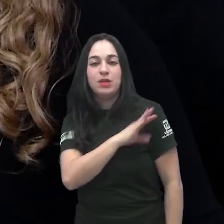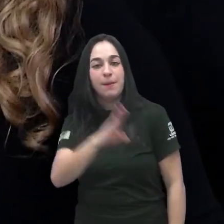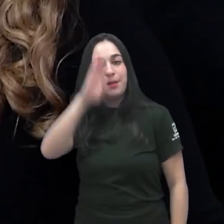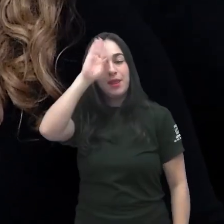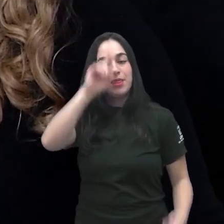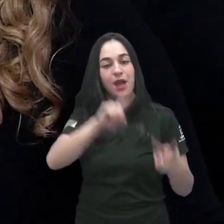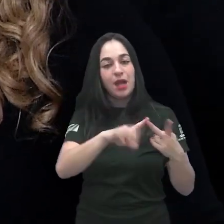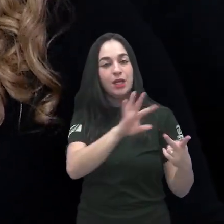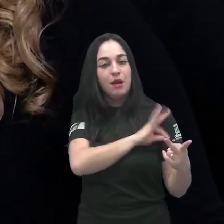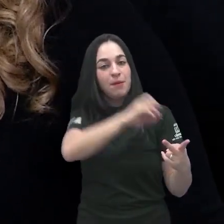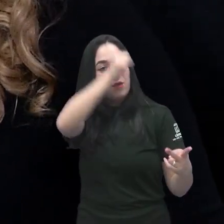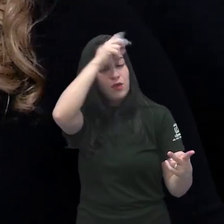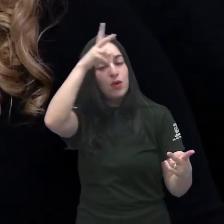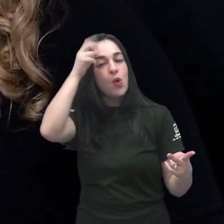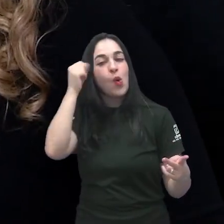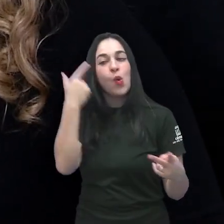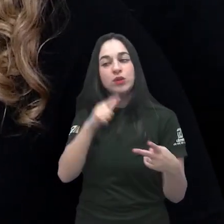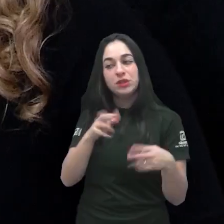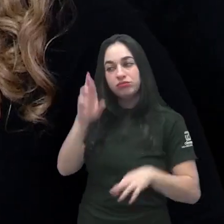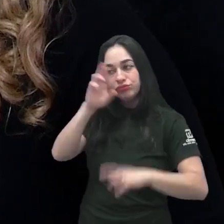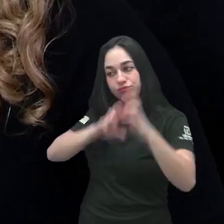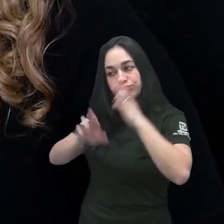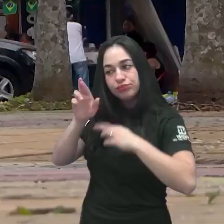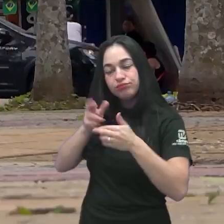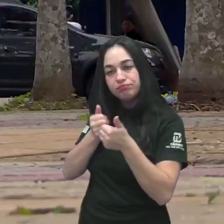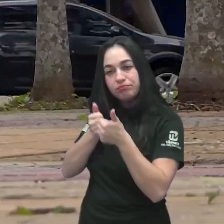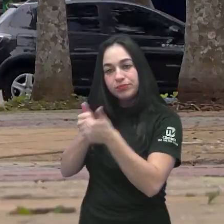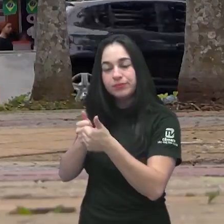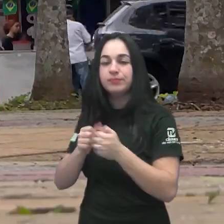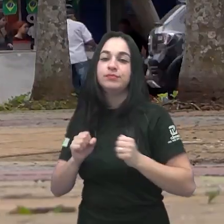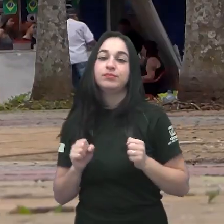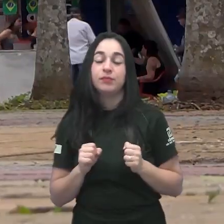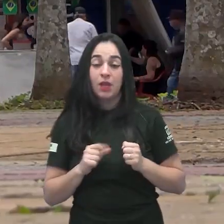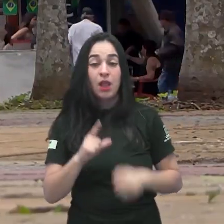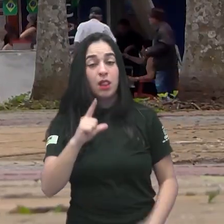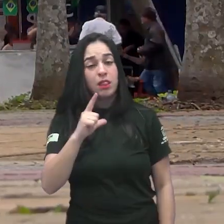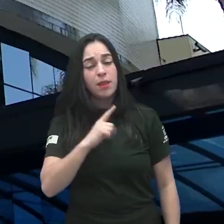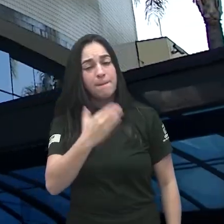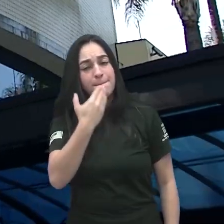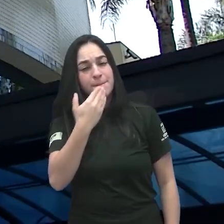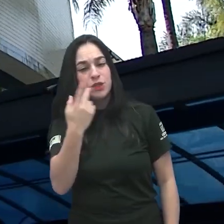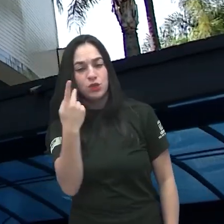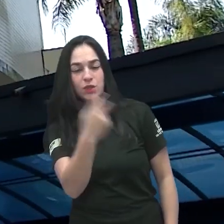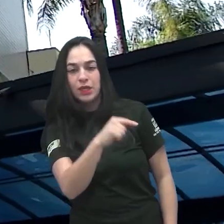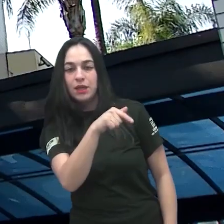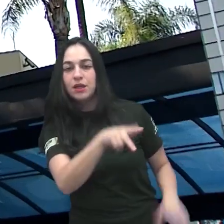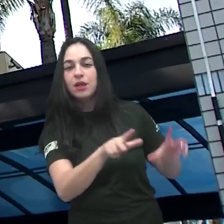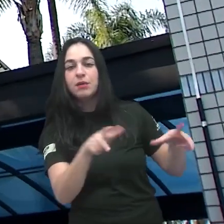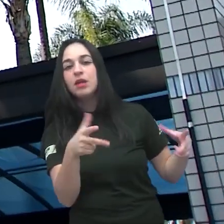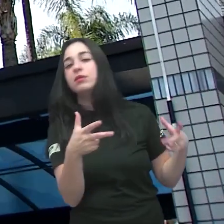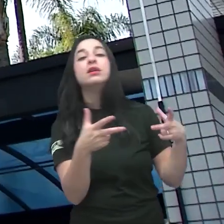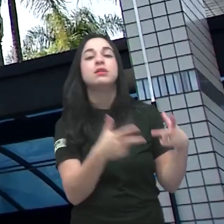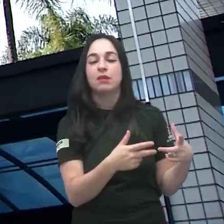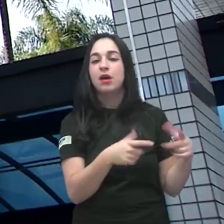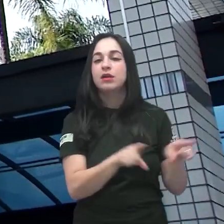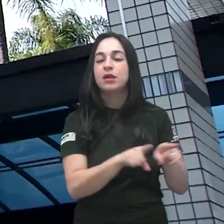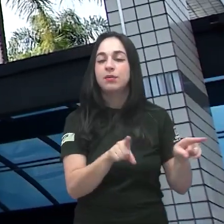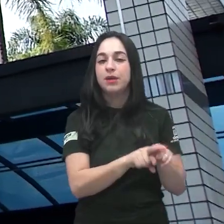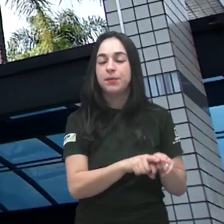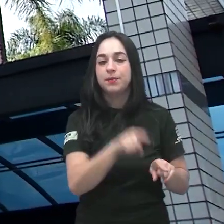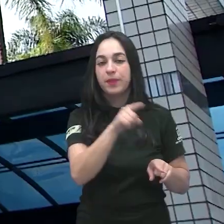ali com a Polícia Militar fazendo esse patrulhamento. Muitas solicitações também chegam à Câmara Municipal.